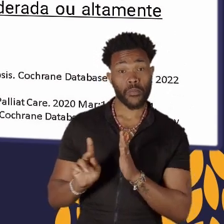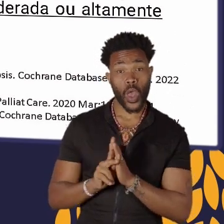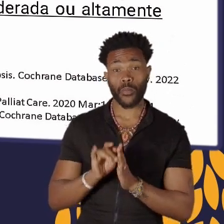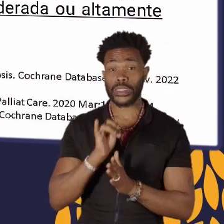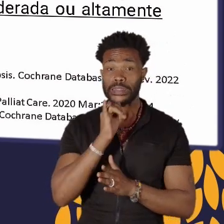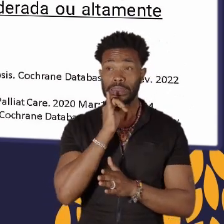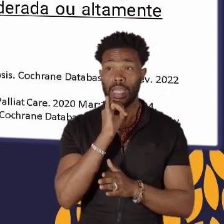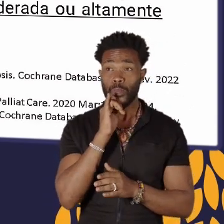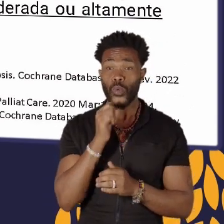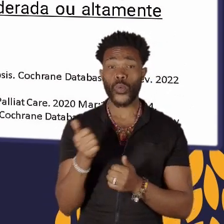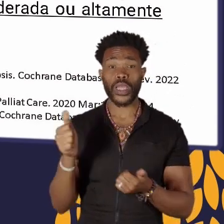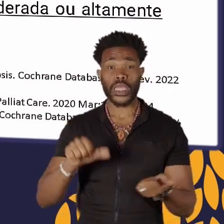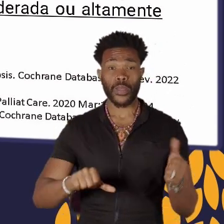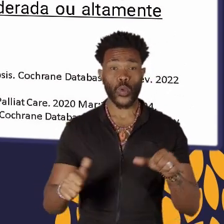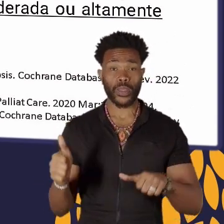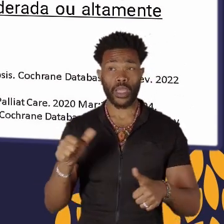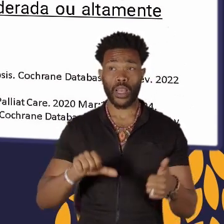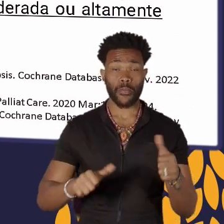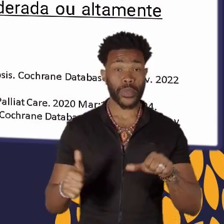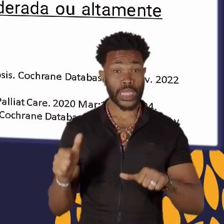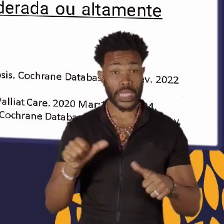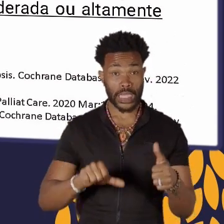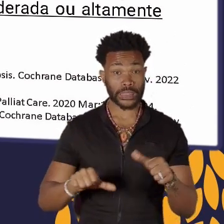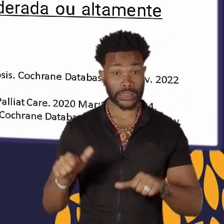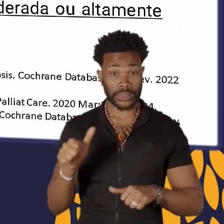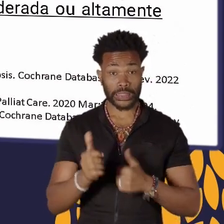de quimioterapia, né, em que